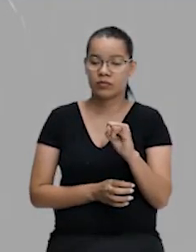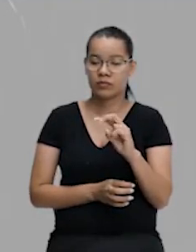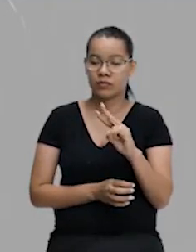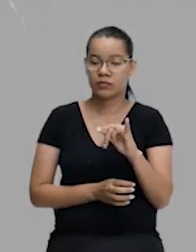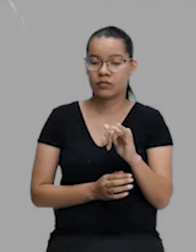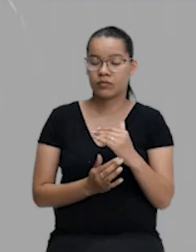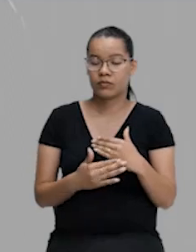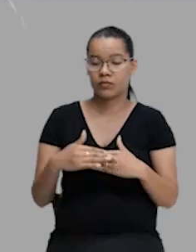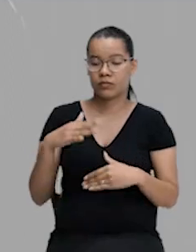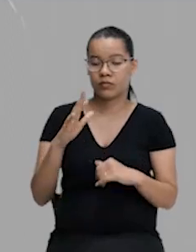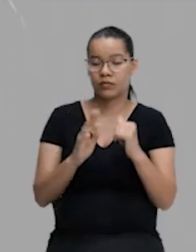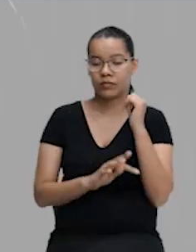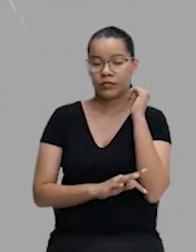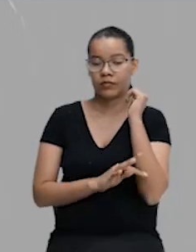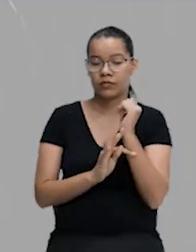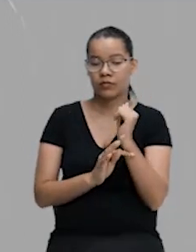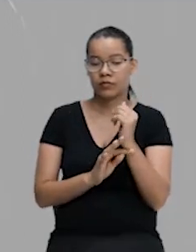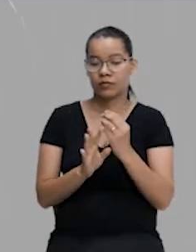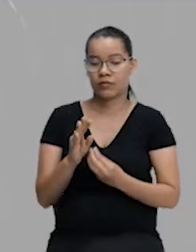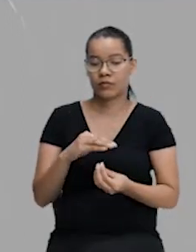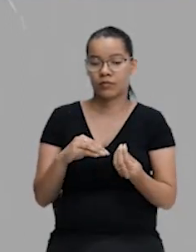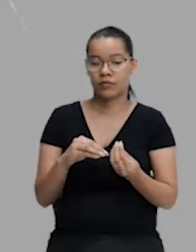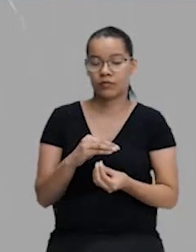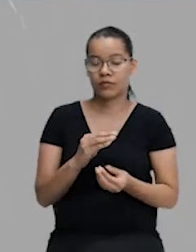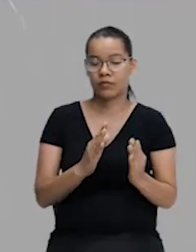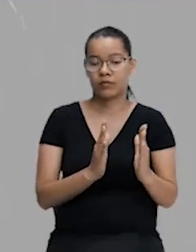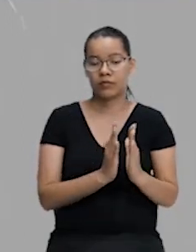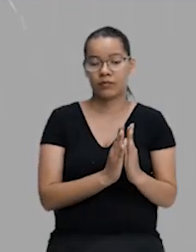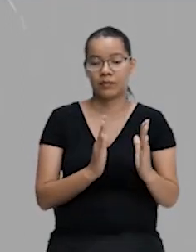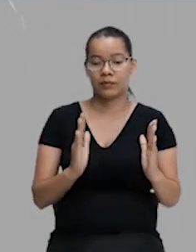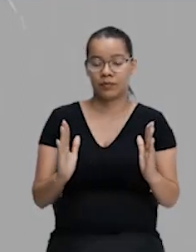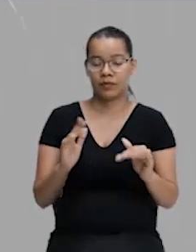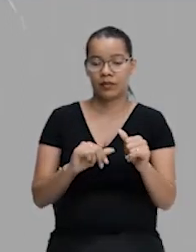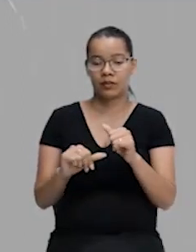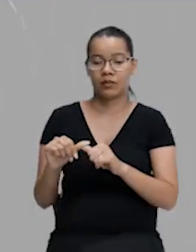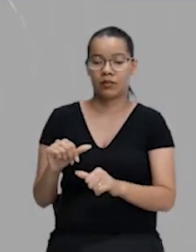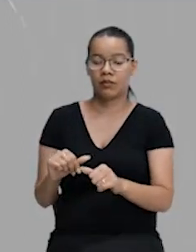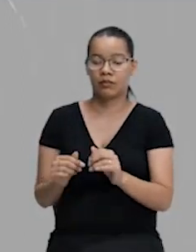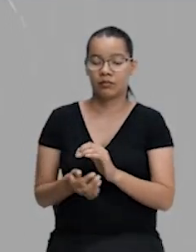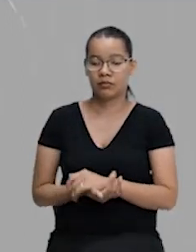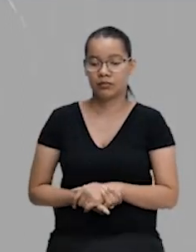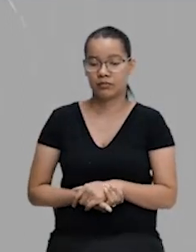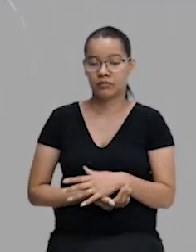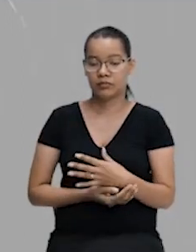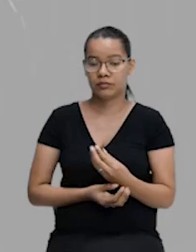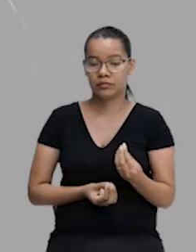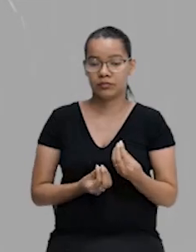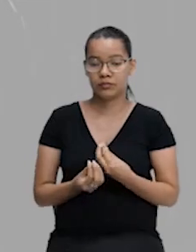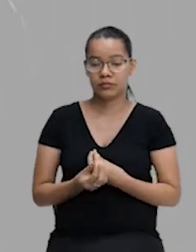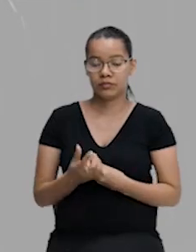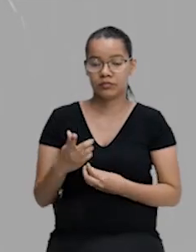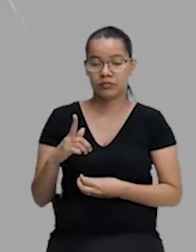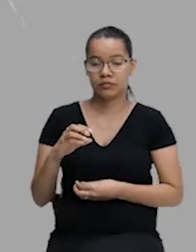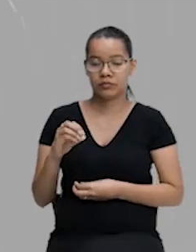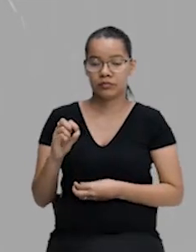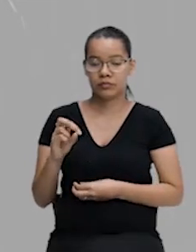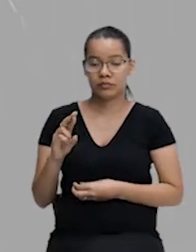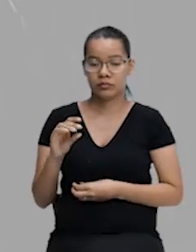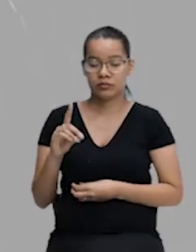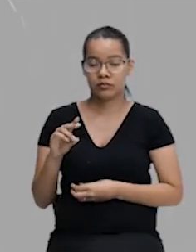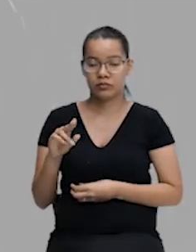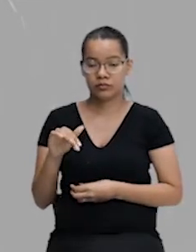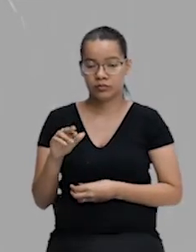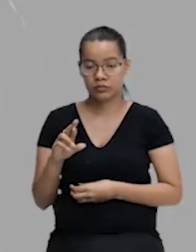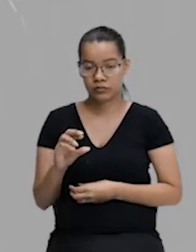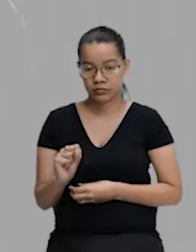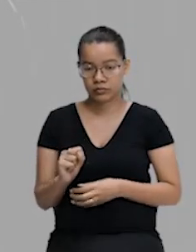de fusão, né, que é passar do estado sólido para o estado líquido. Então, como as gorduras vão apresentar mais